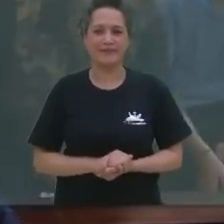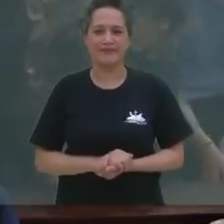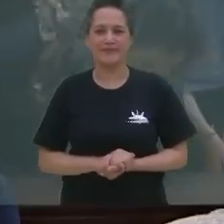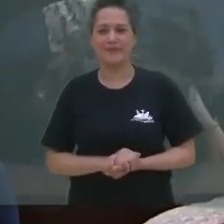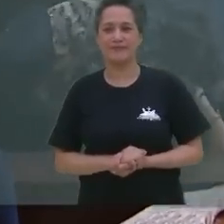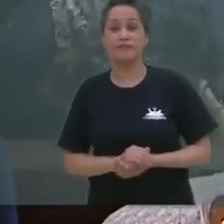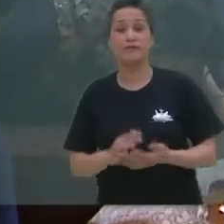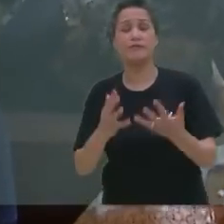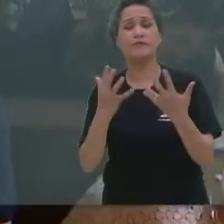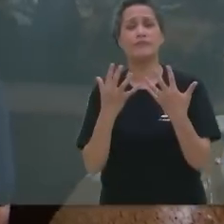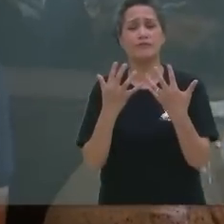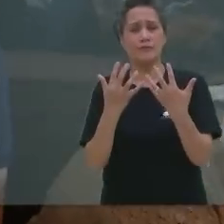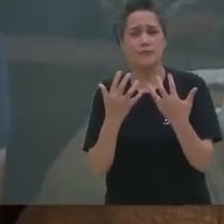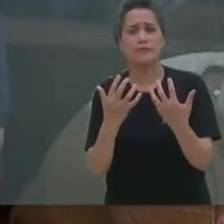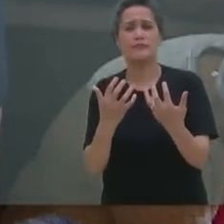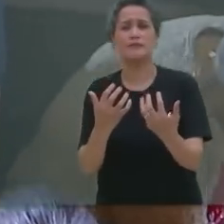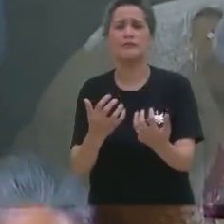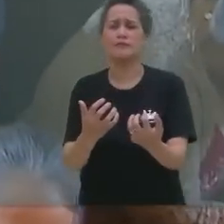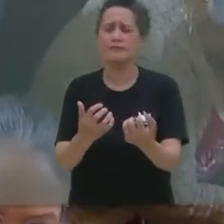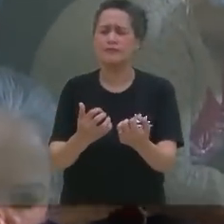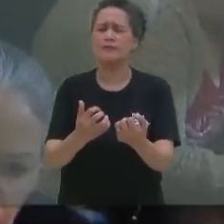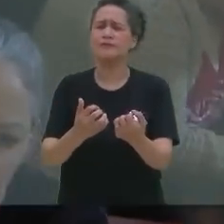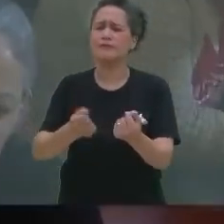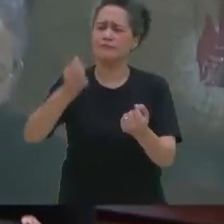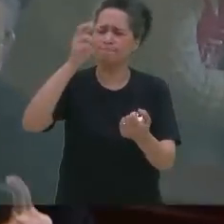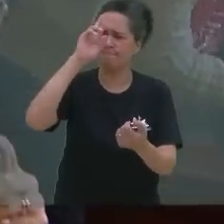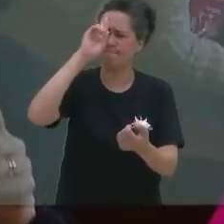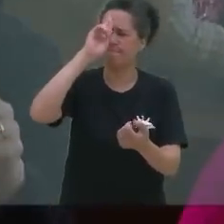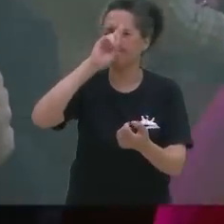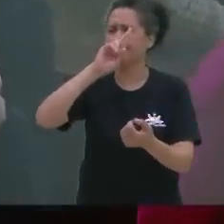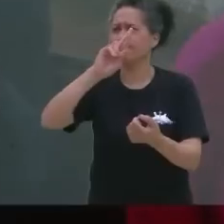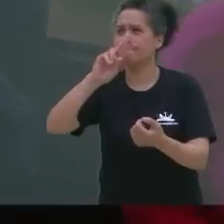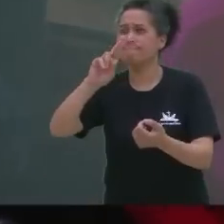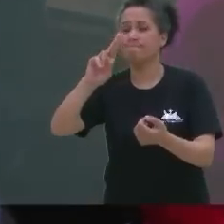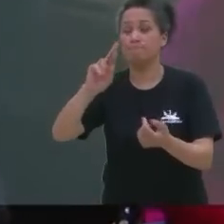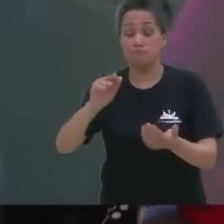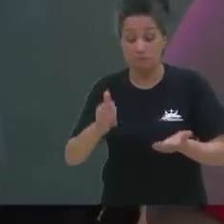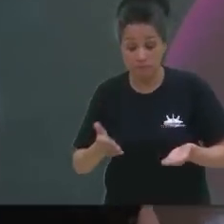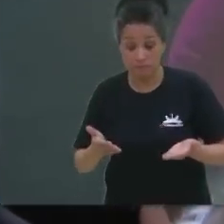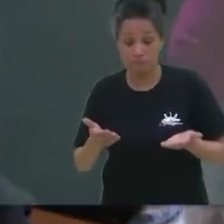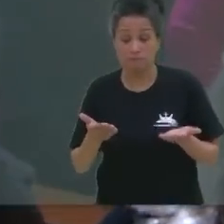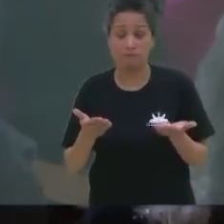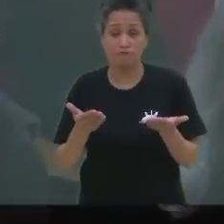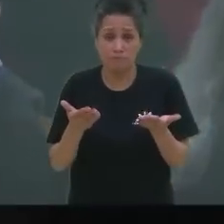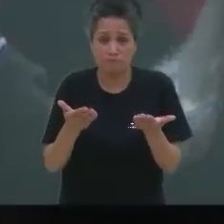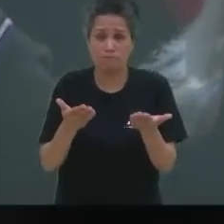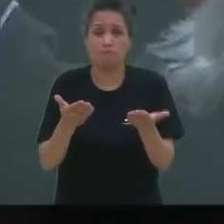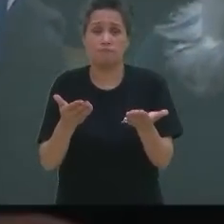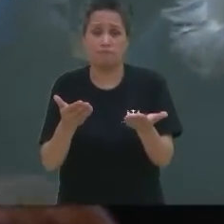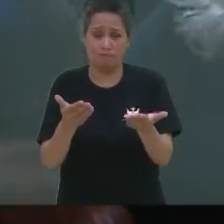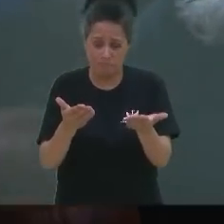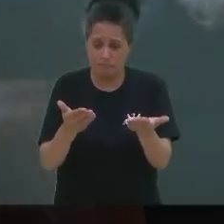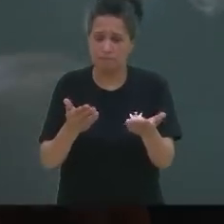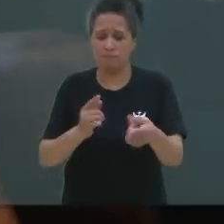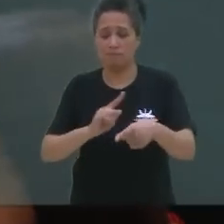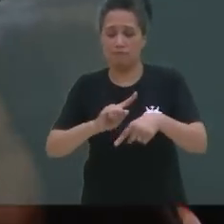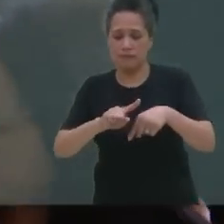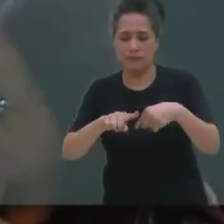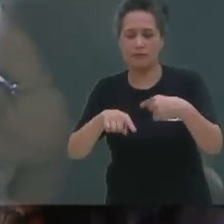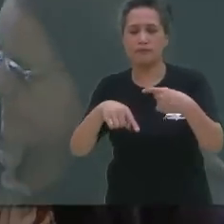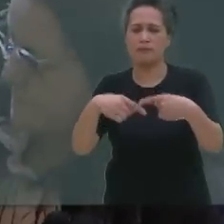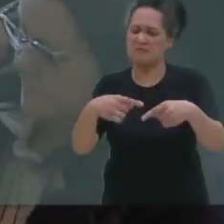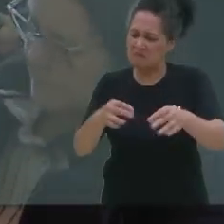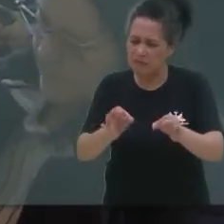ser. Aceita, Senhor, a nossa oferta, e será depois na